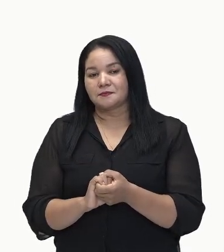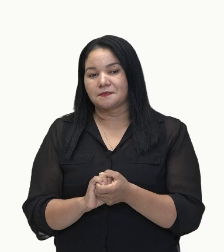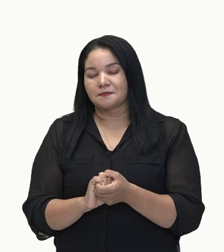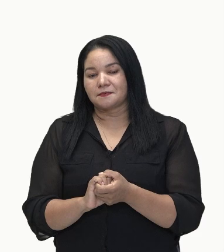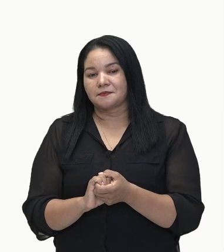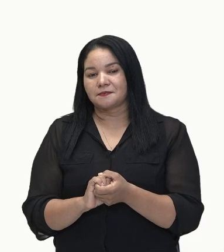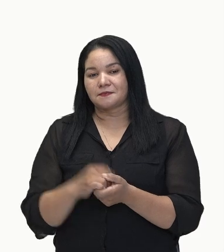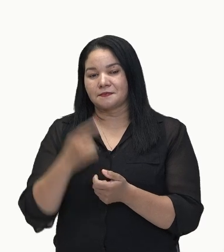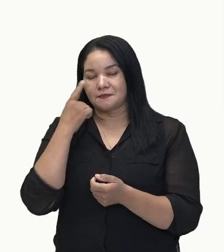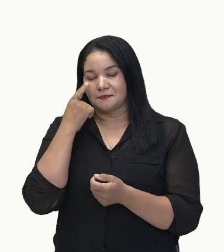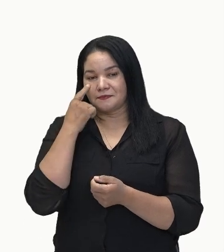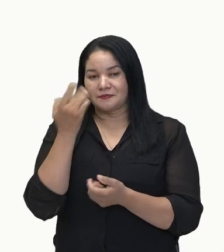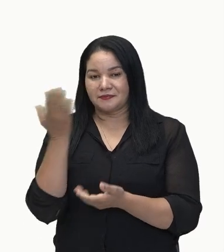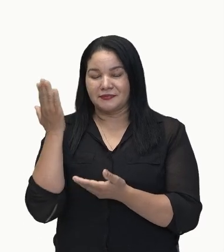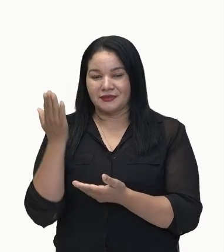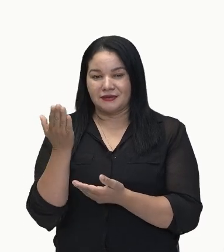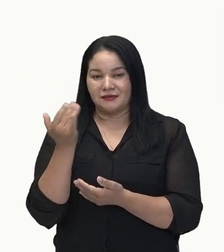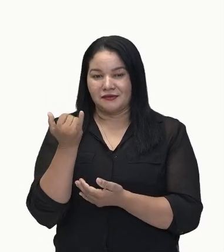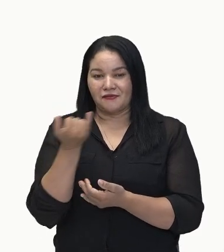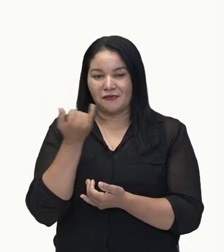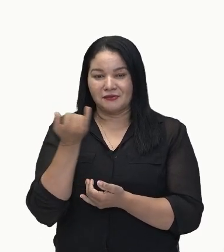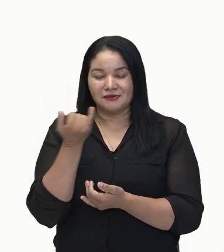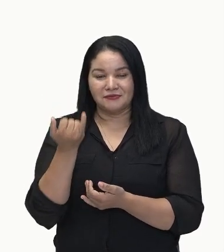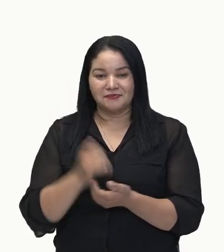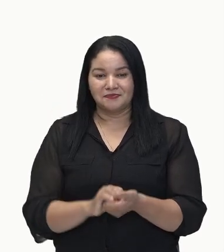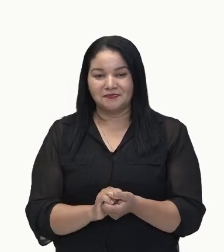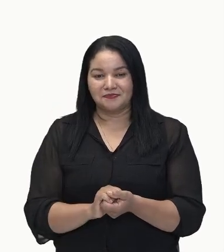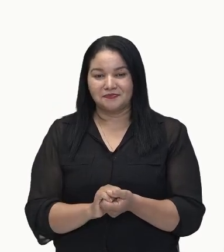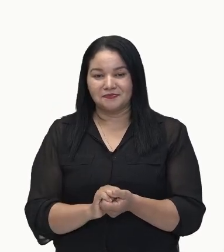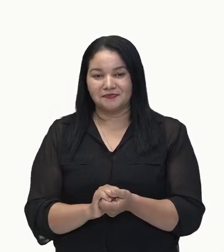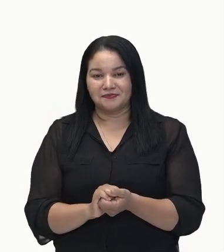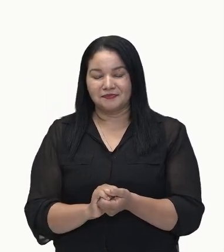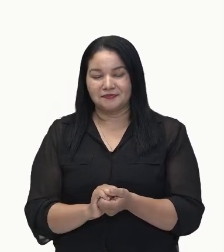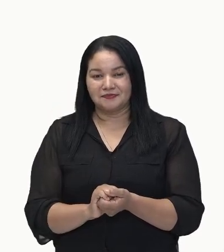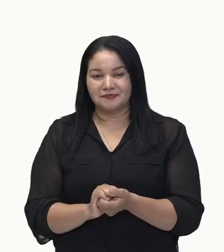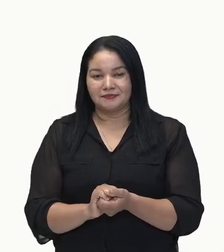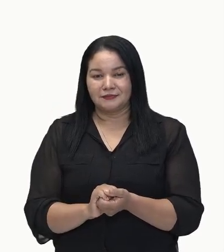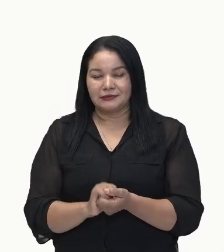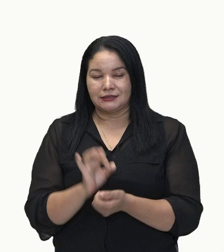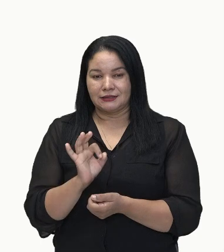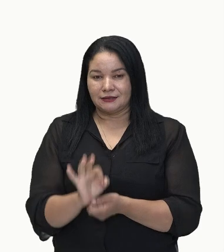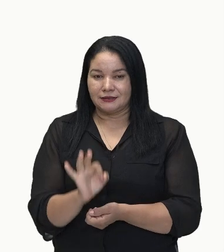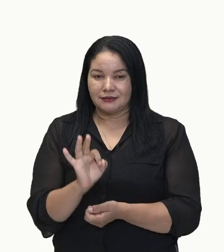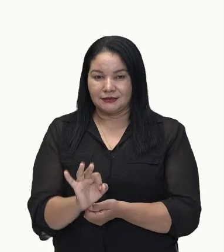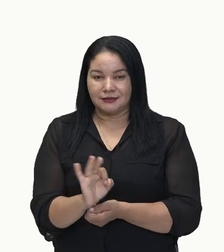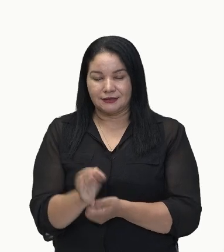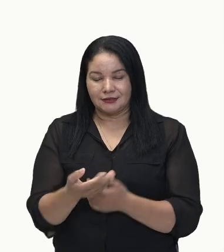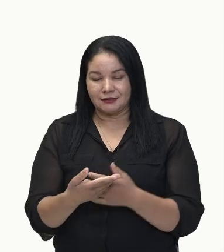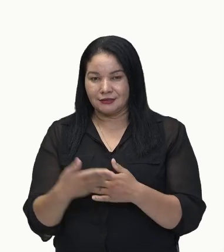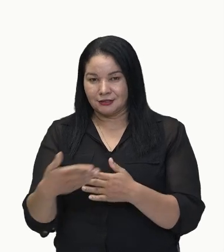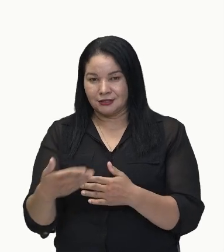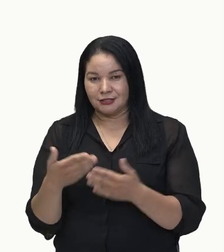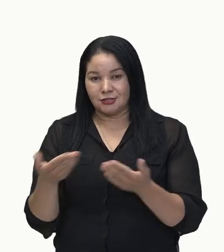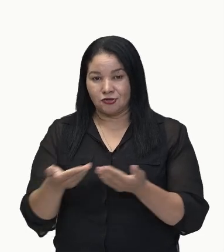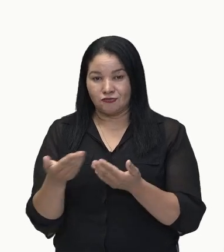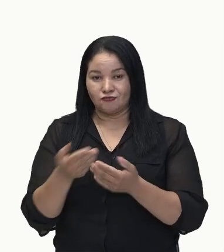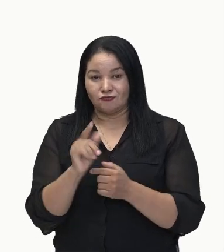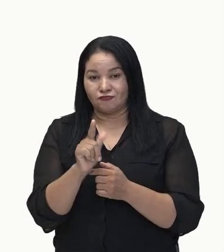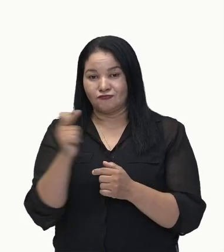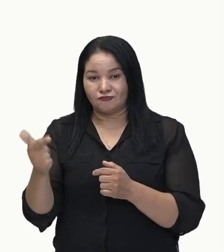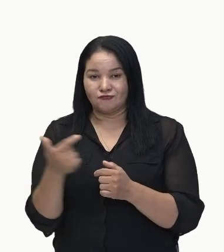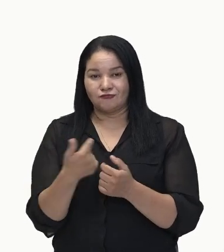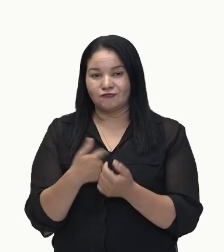ou mais núcleos. Ok? Muito bem. Prosseguindo, vamos falar do elíptico,